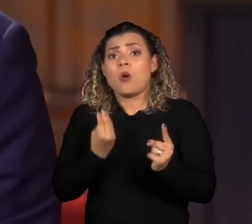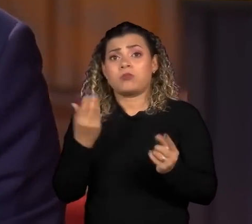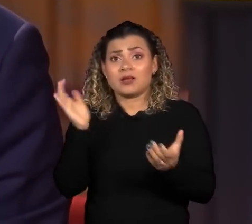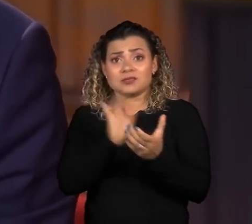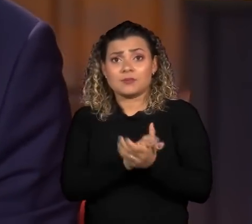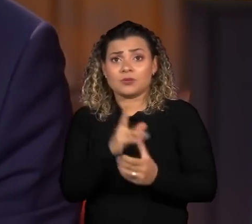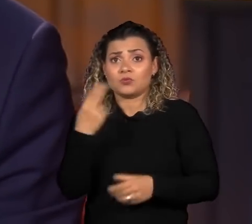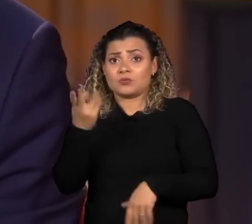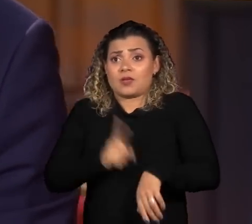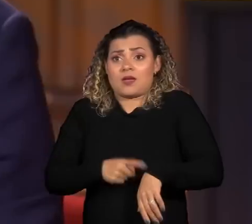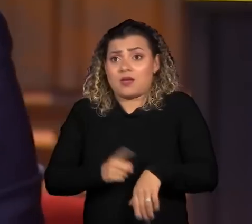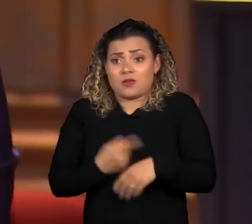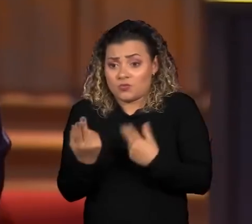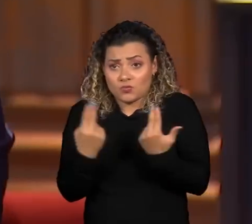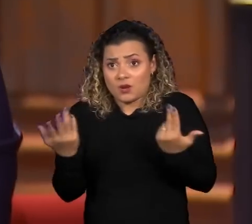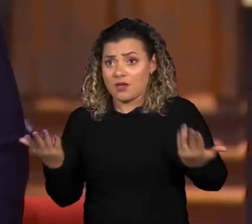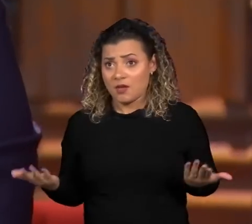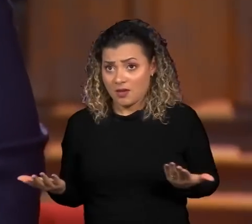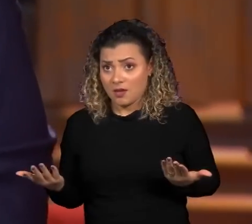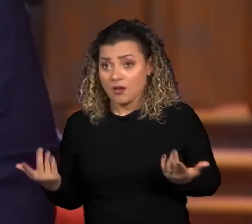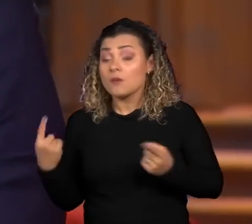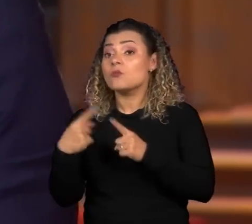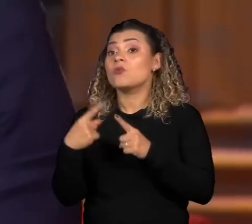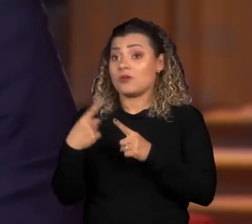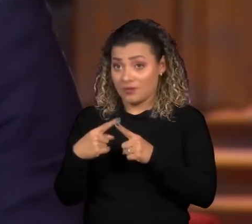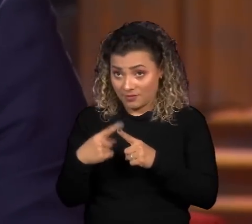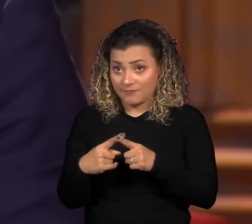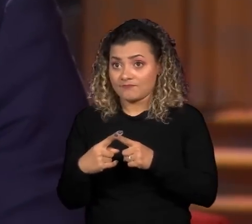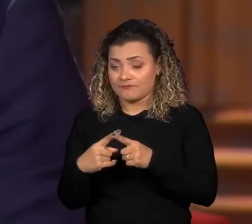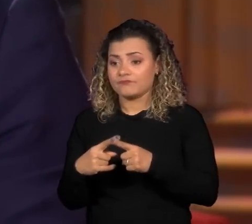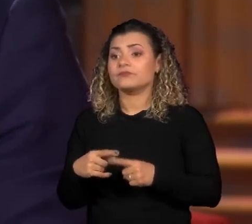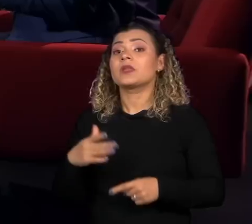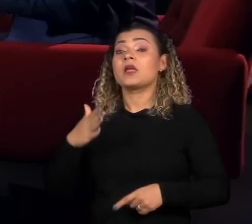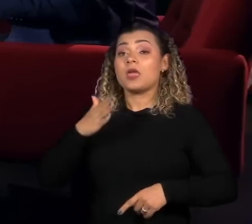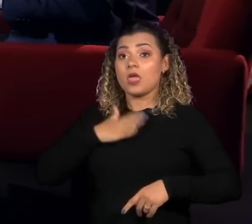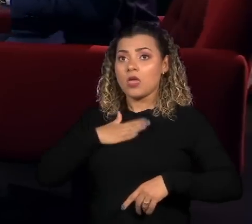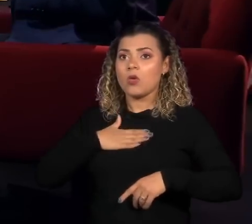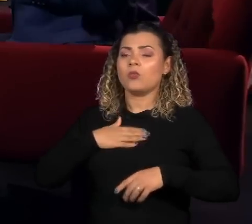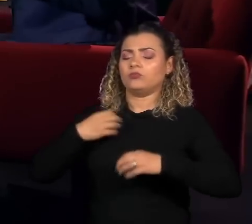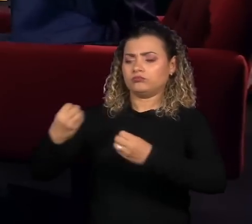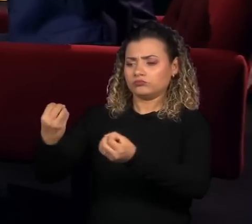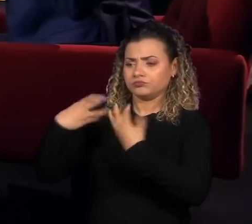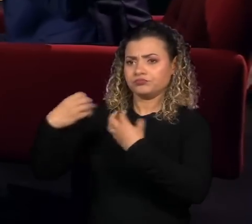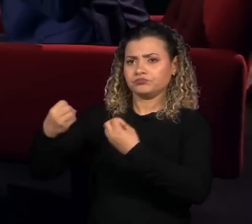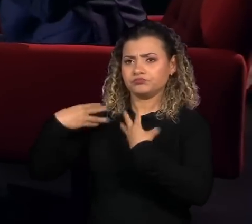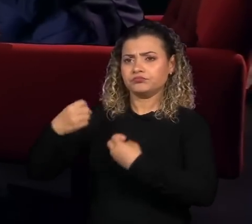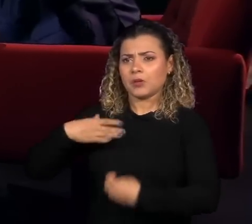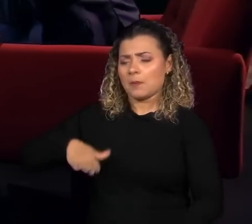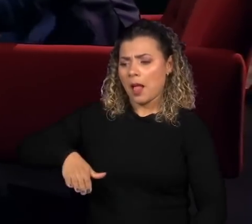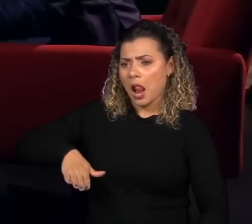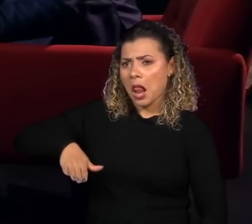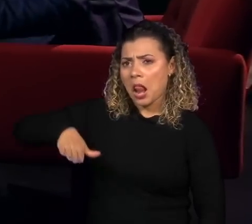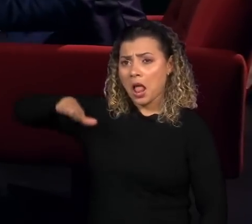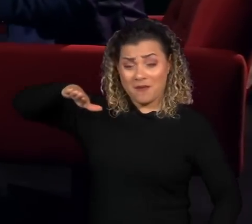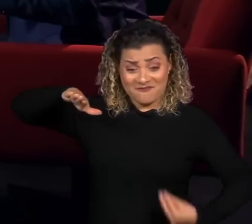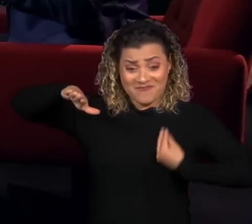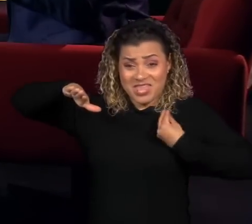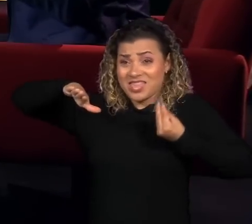casamento, hoje. Porque eu fui formado e eu estou tão